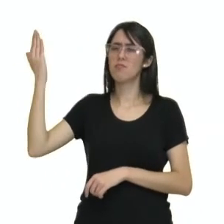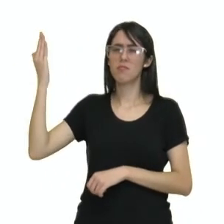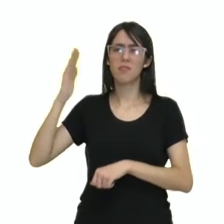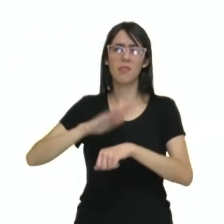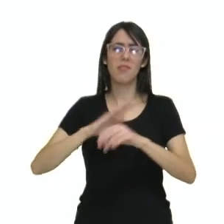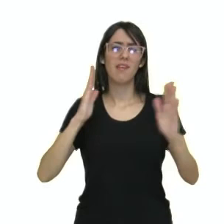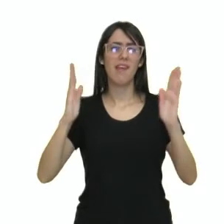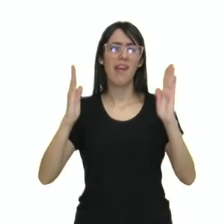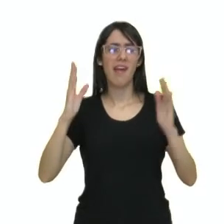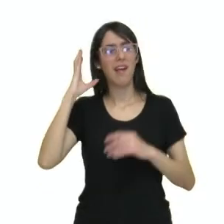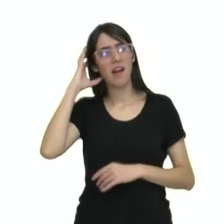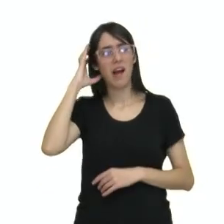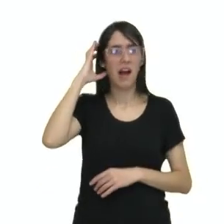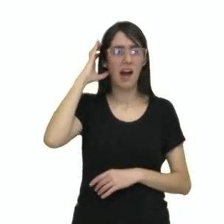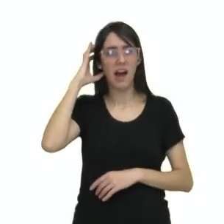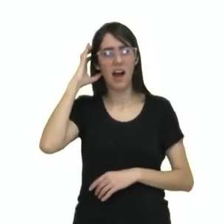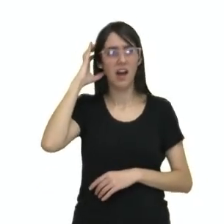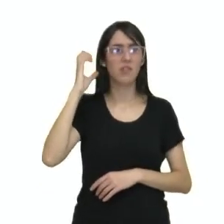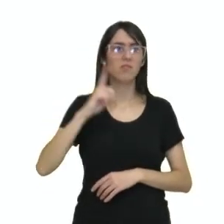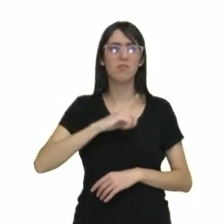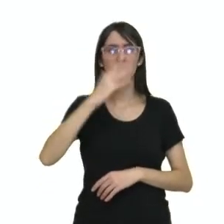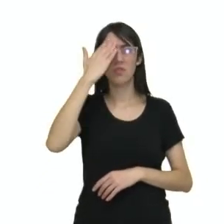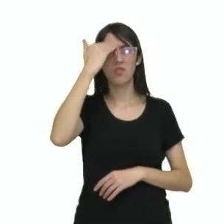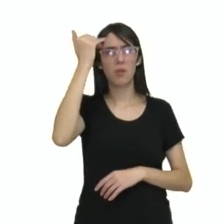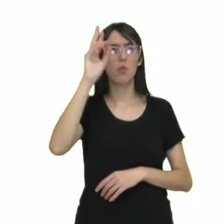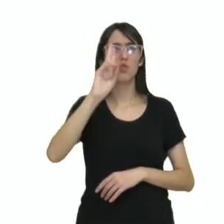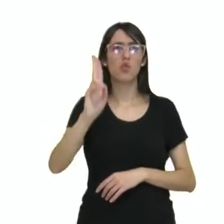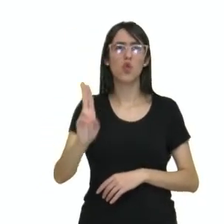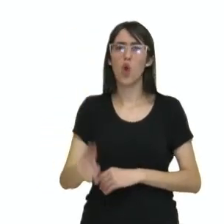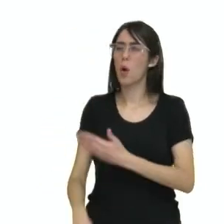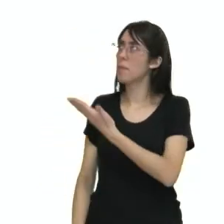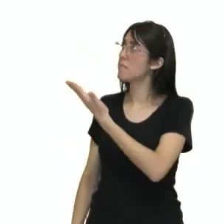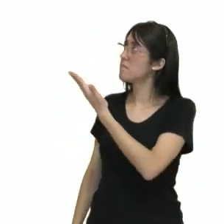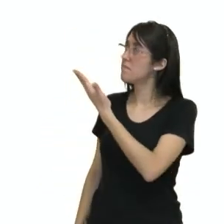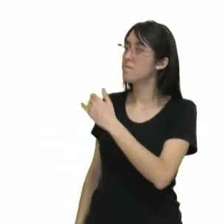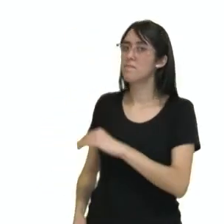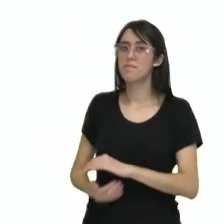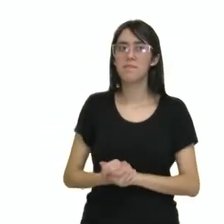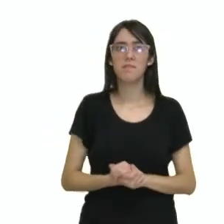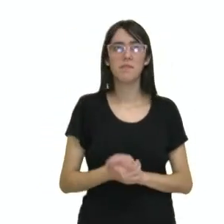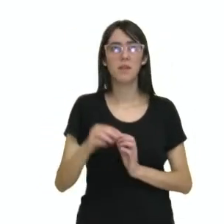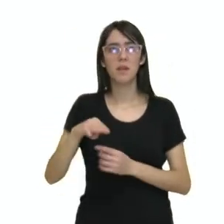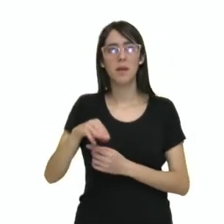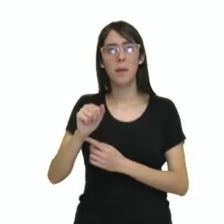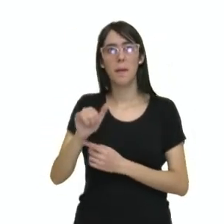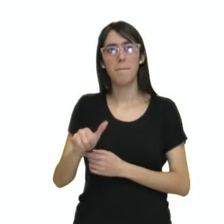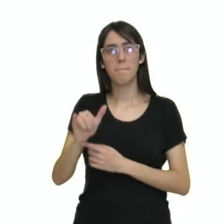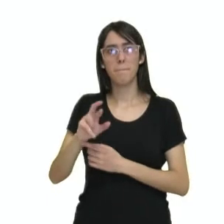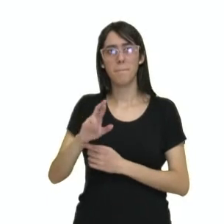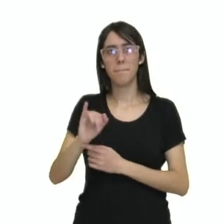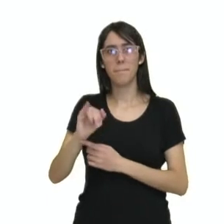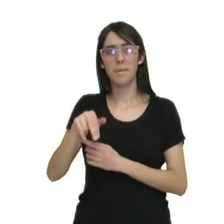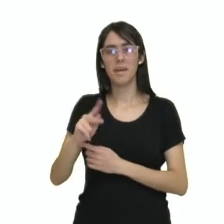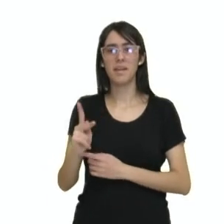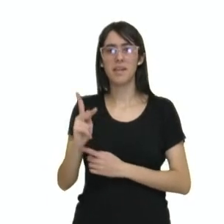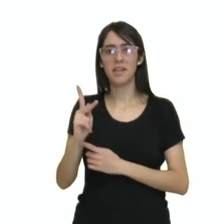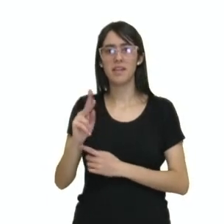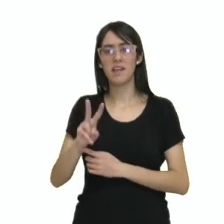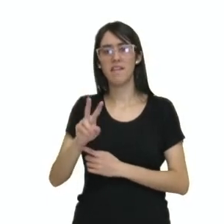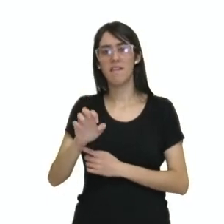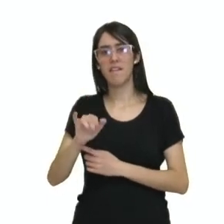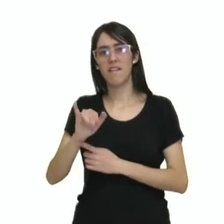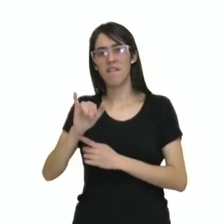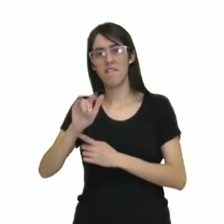Como a Marinque Veiga, né? Do rádio Marinque Veiga. Essa foto é do rádio Marinque Veiga, como nomes